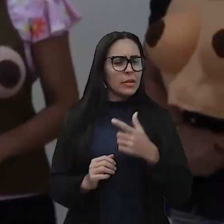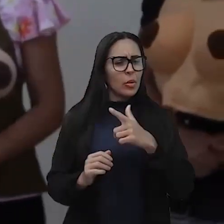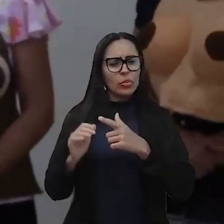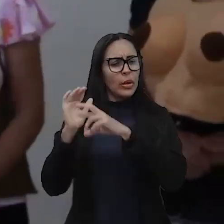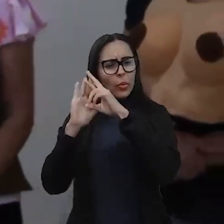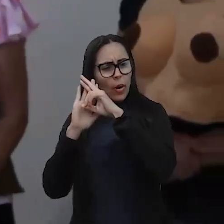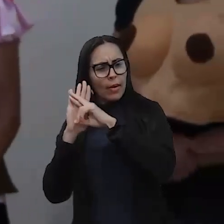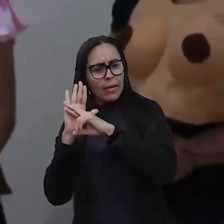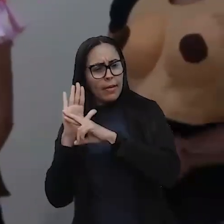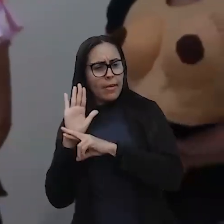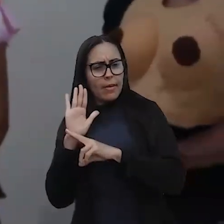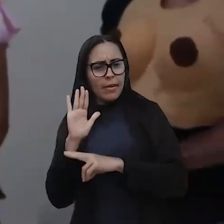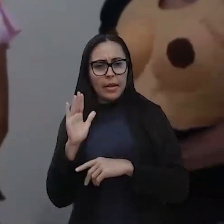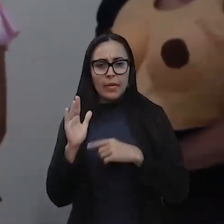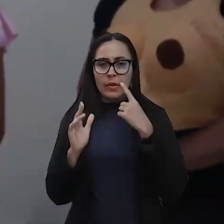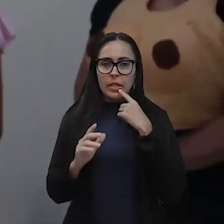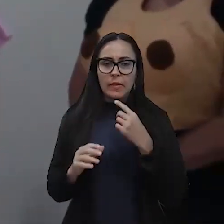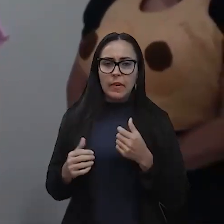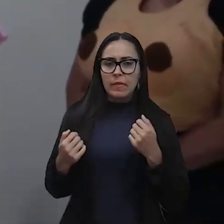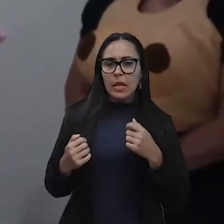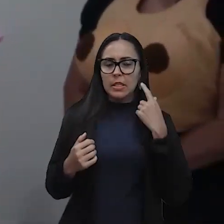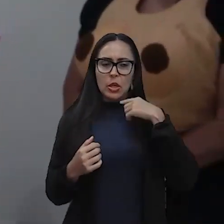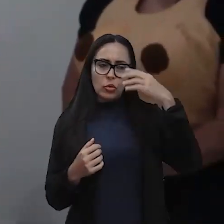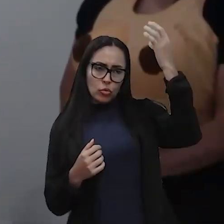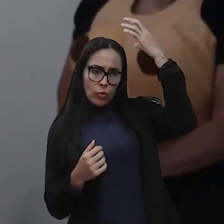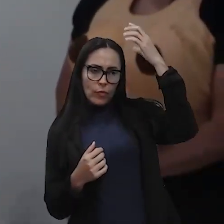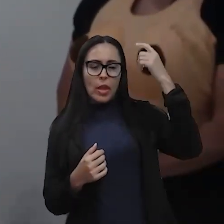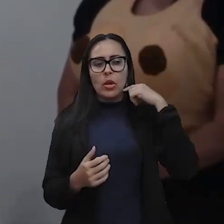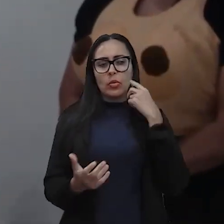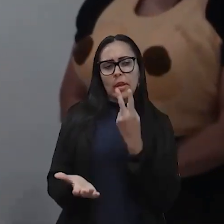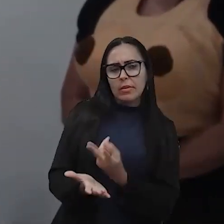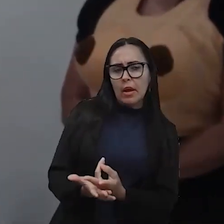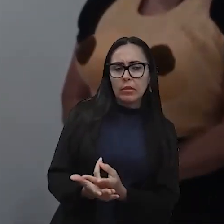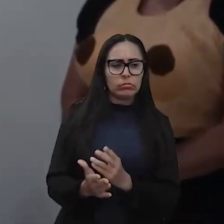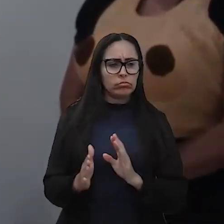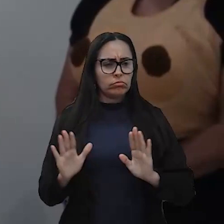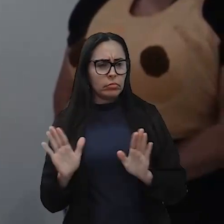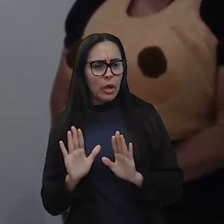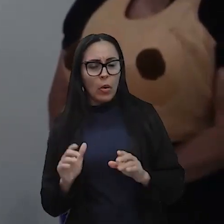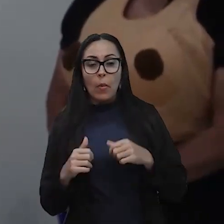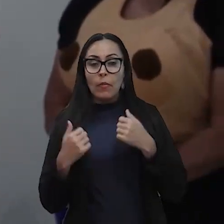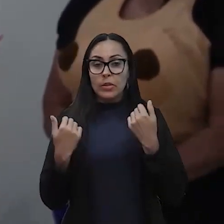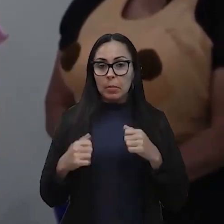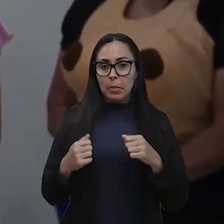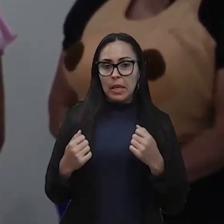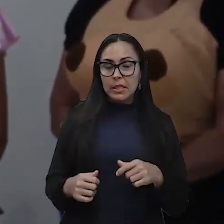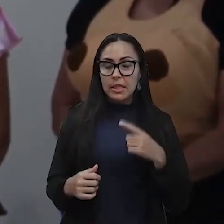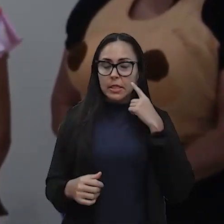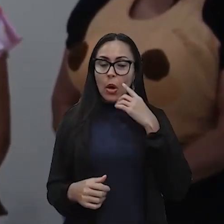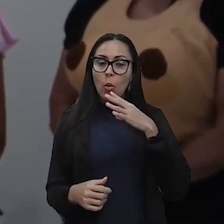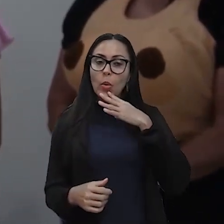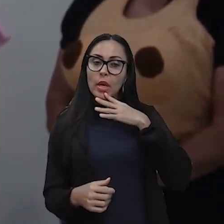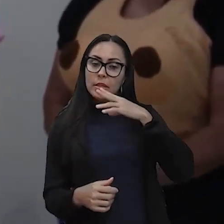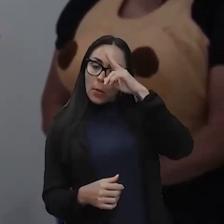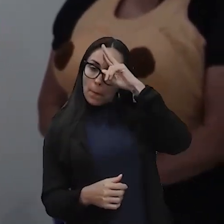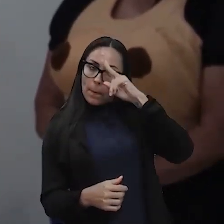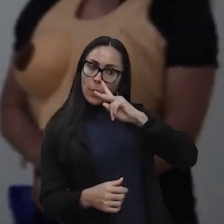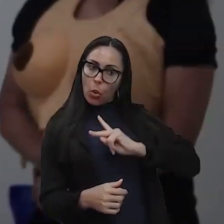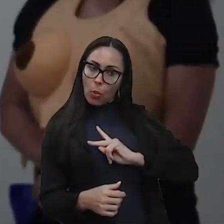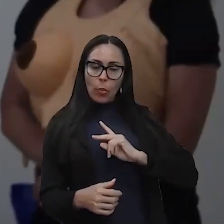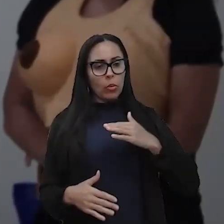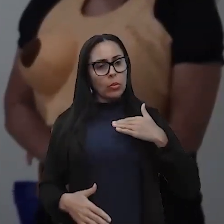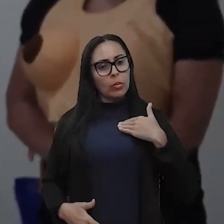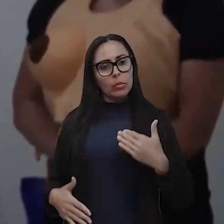assim. Olha, você tem que fazer no chuveiro, tem que fazer tal, tem que fazer tal. Você tem que conhecer o seu próprio corpo. Isso é o mais importante.